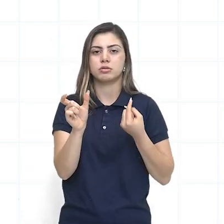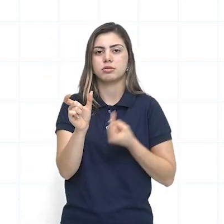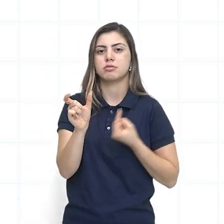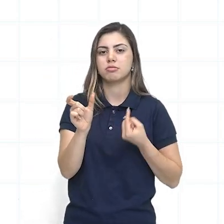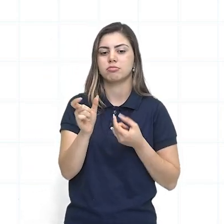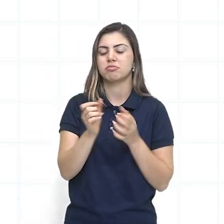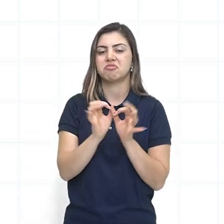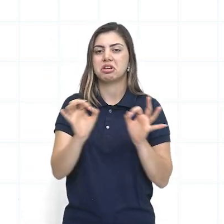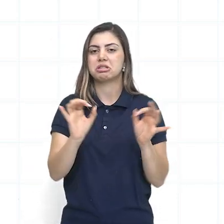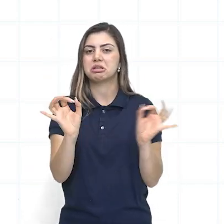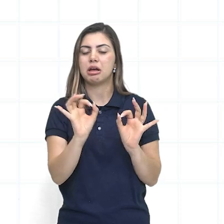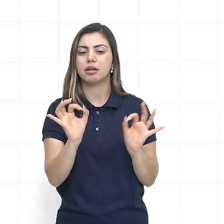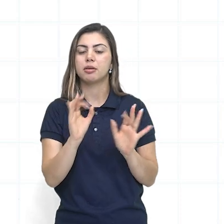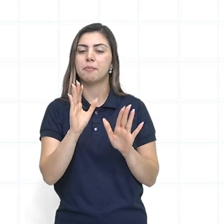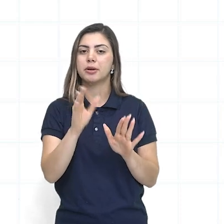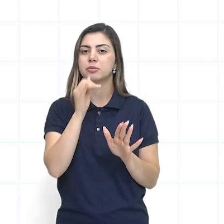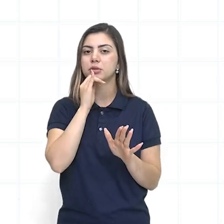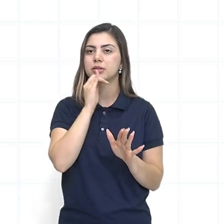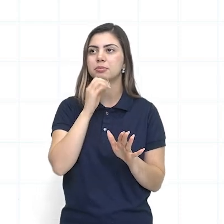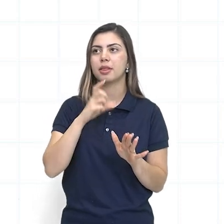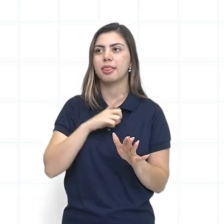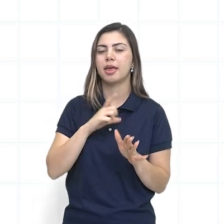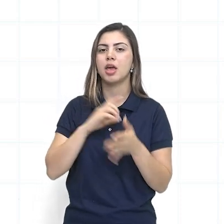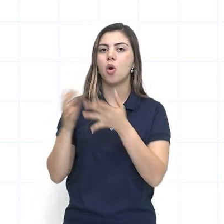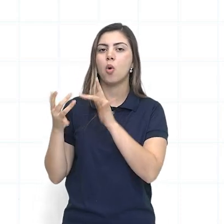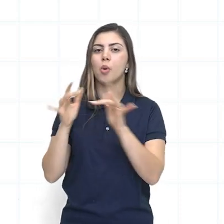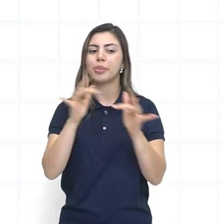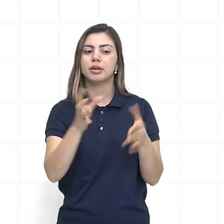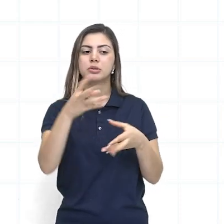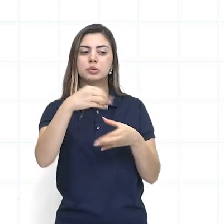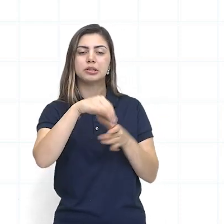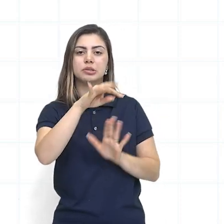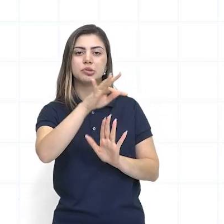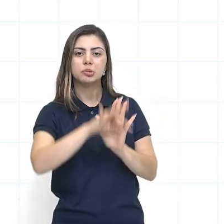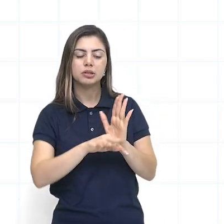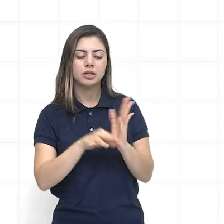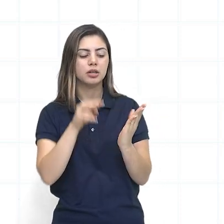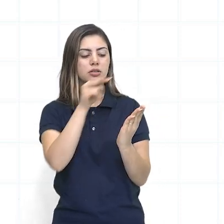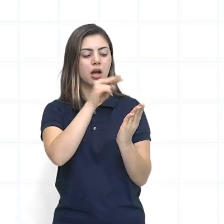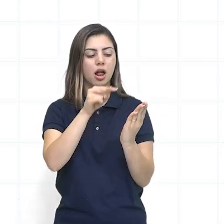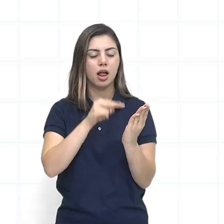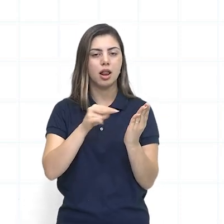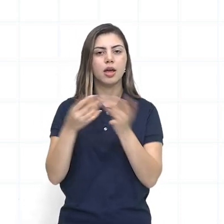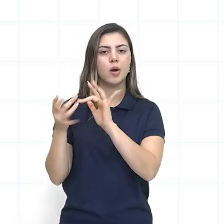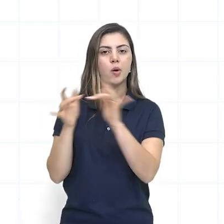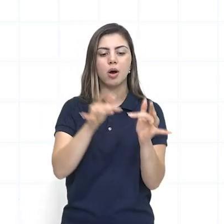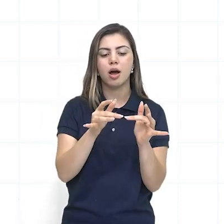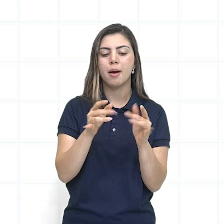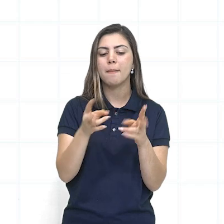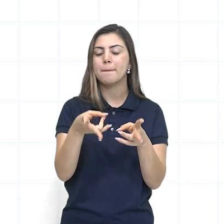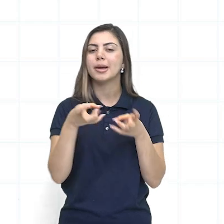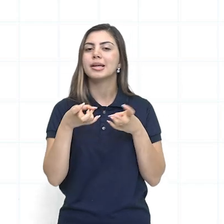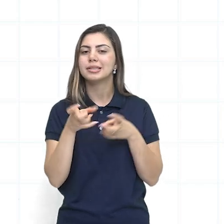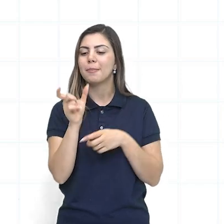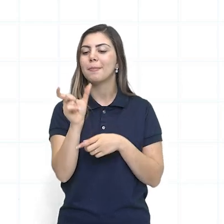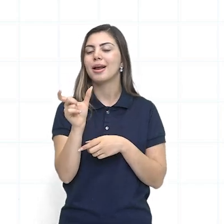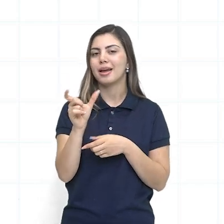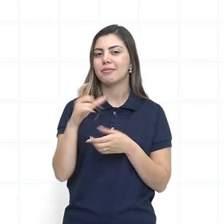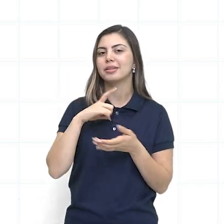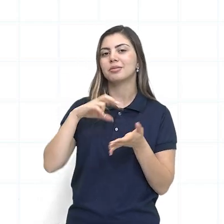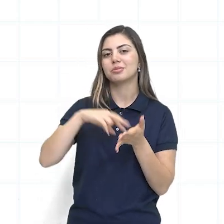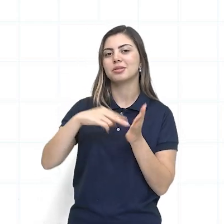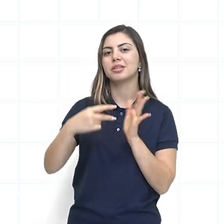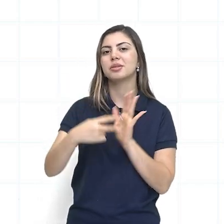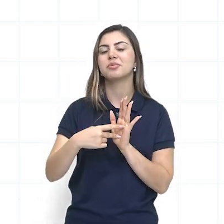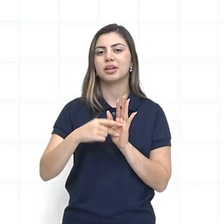dentro desses contextos, dentro de um texto, aí você vai identificar qual é